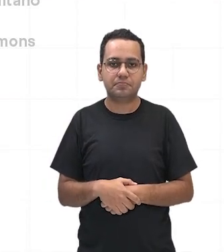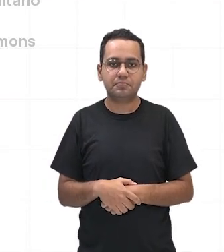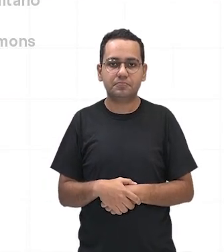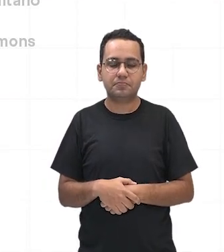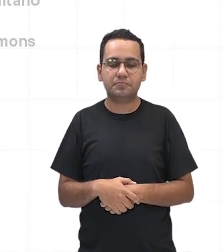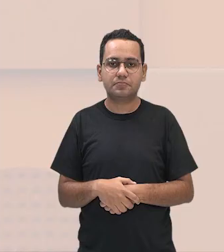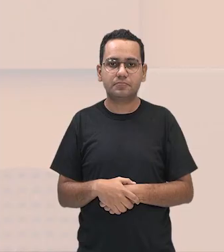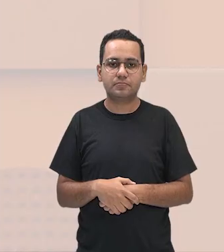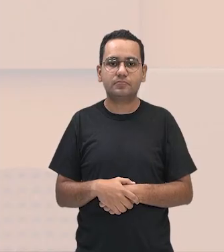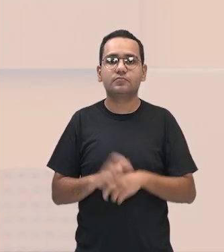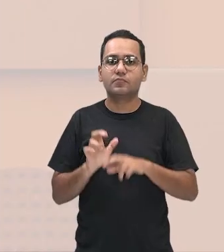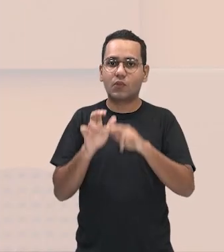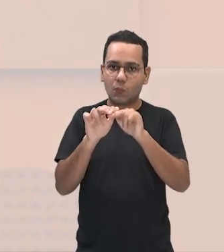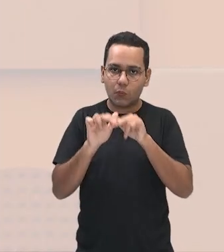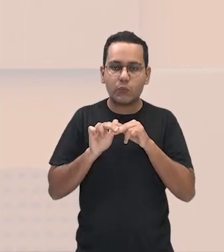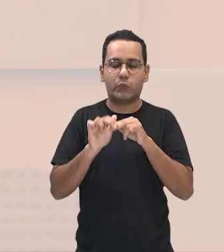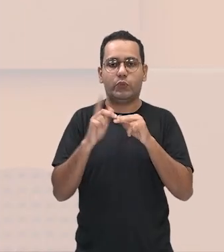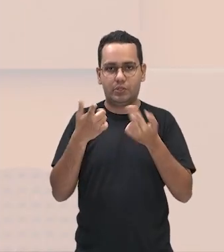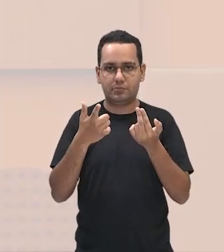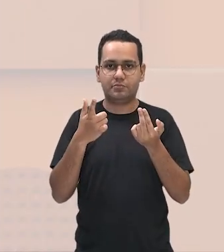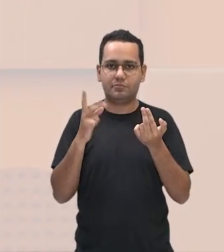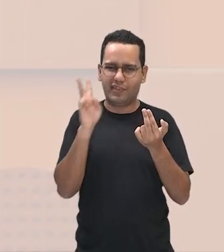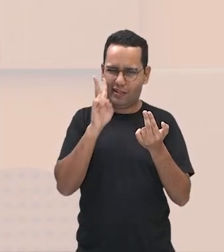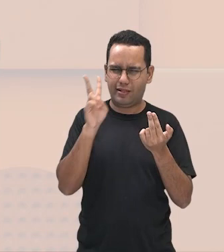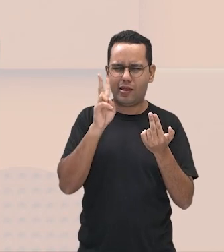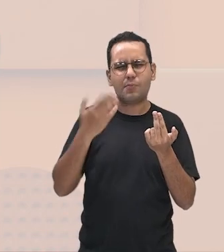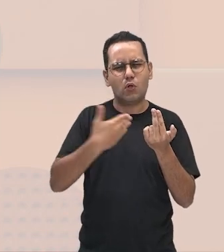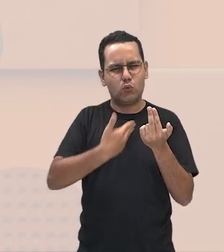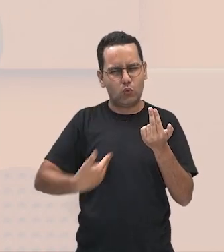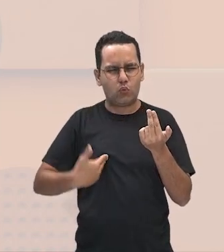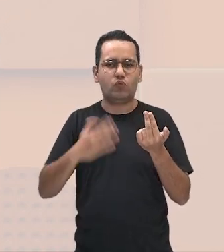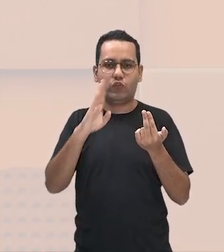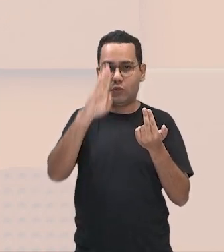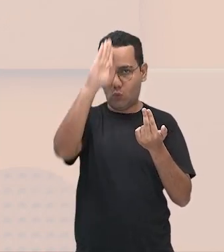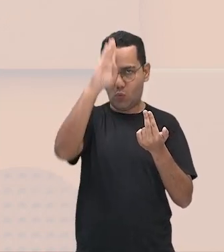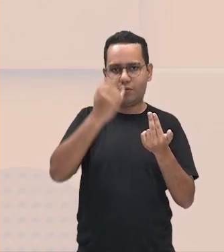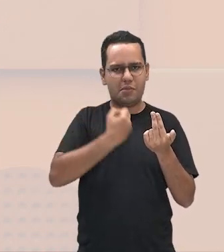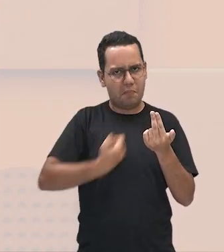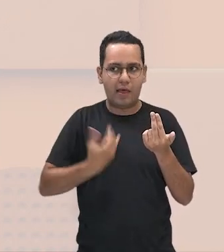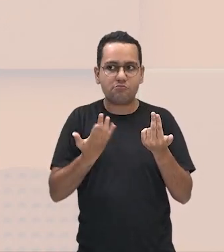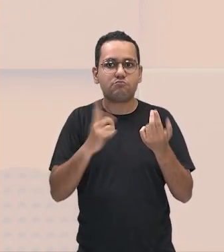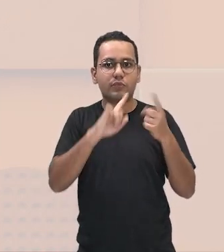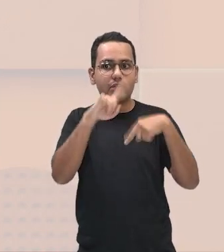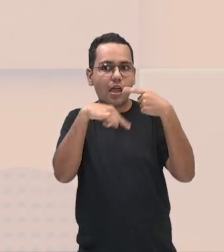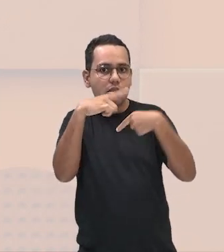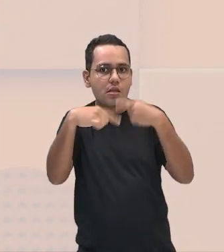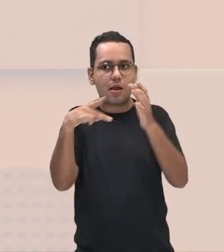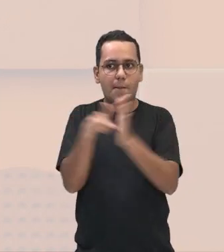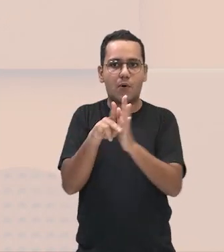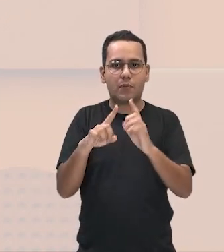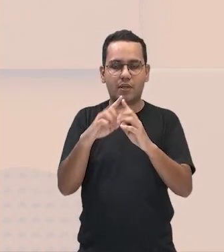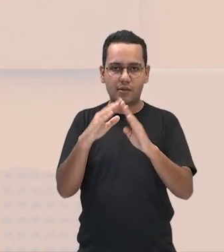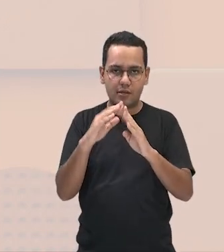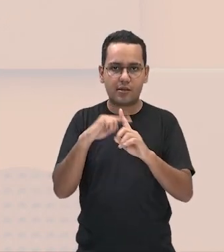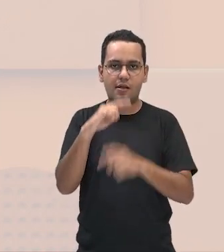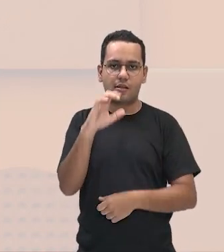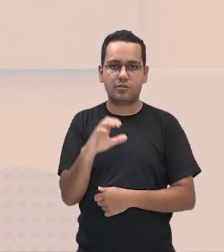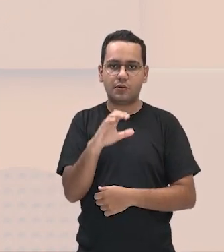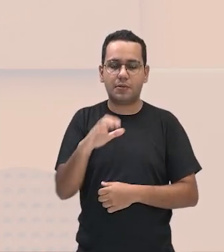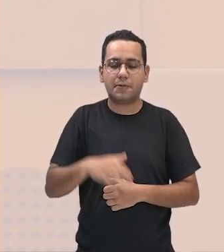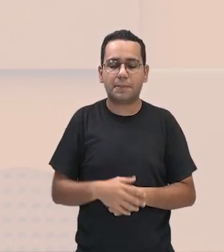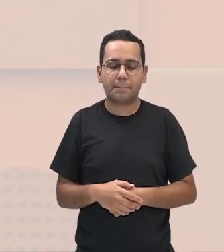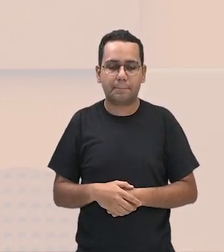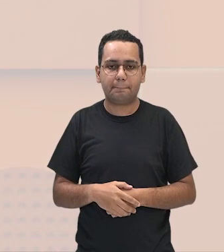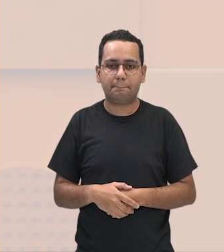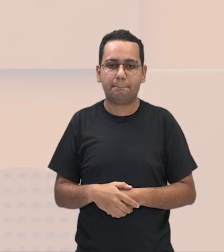herdeira natural, então, daquilo que fora o quê? Esse Império Romano, tá? Por quê? Porque ela